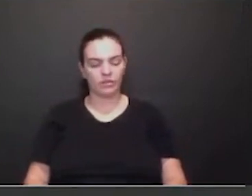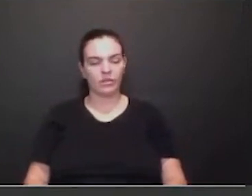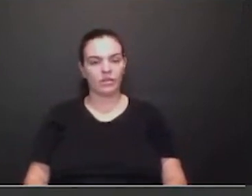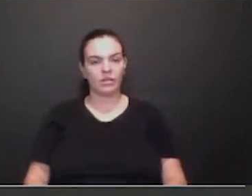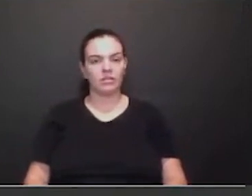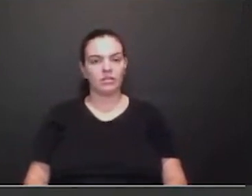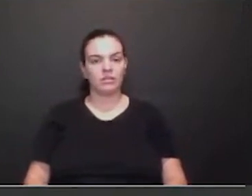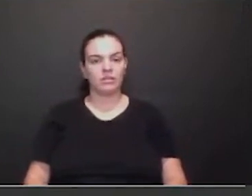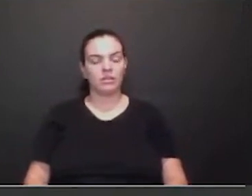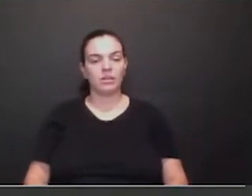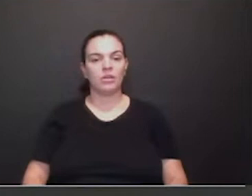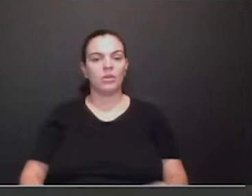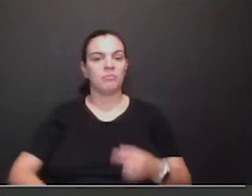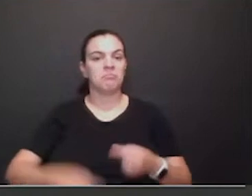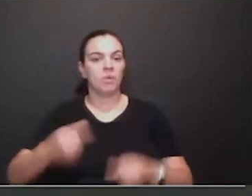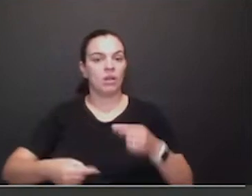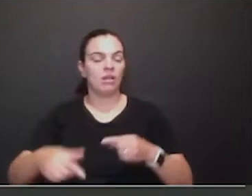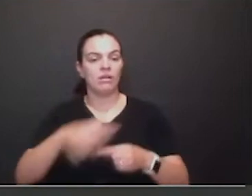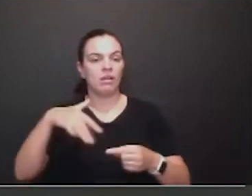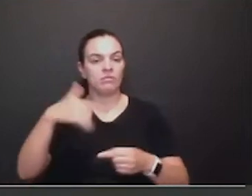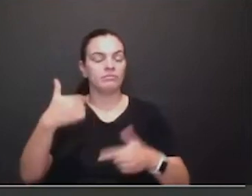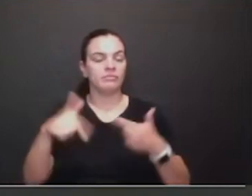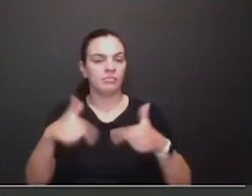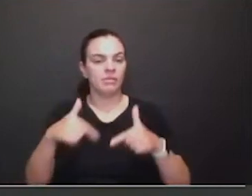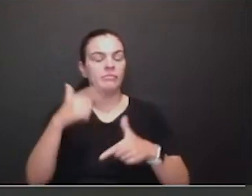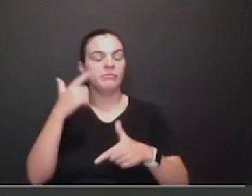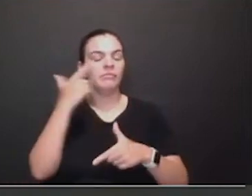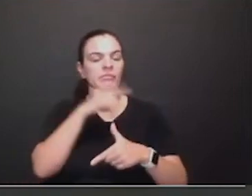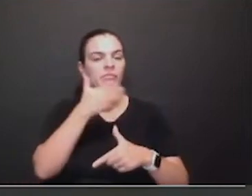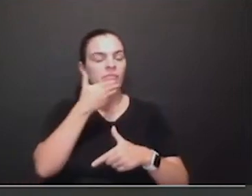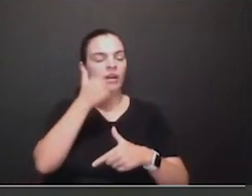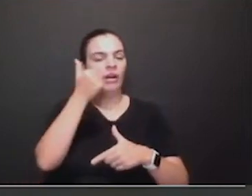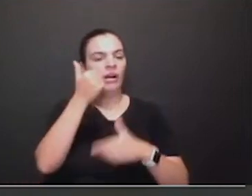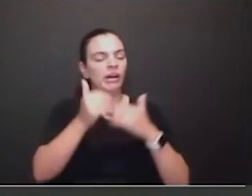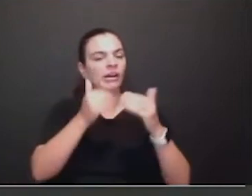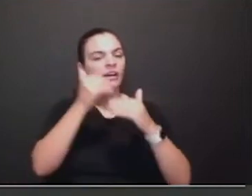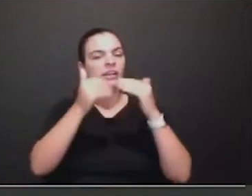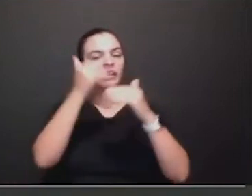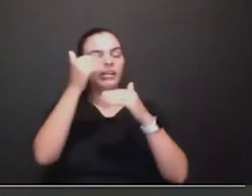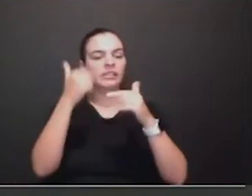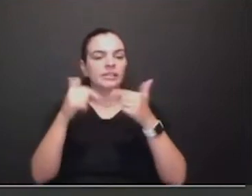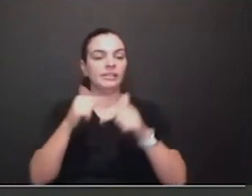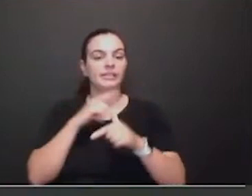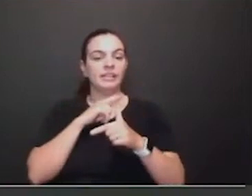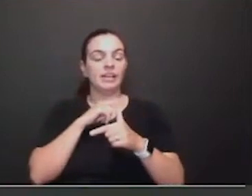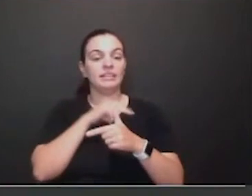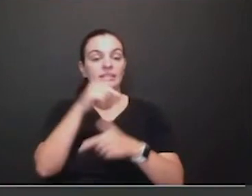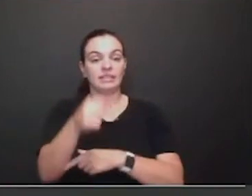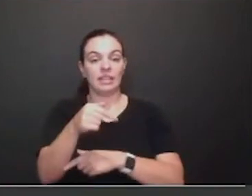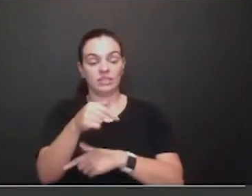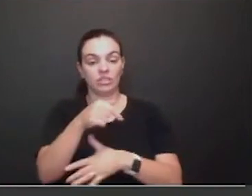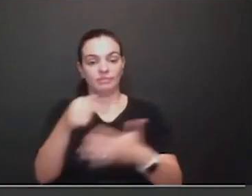do trabalho. Então, também tratando do aperfeiçoamento e as questões relacionadas ao trabalho, nós temos 7 produtos, todos eles da Fundação de Ação